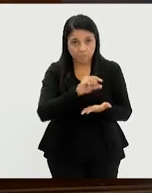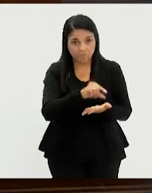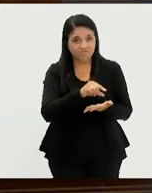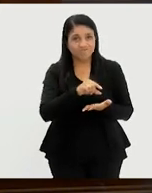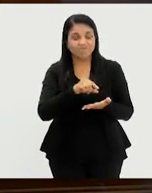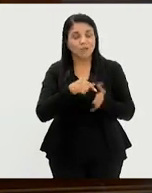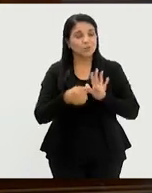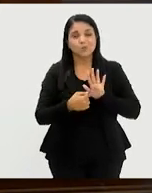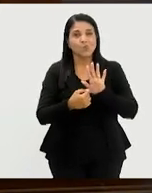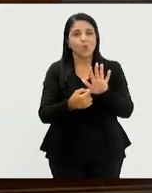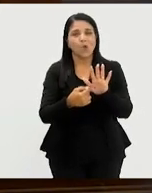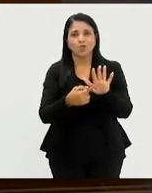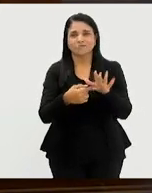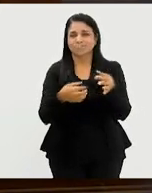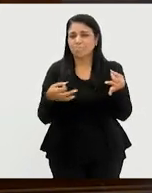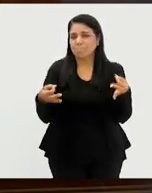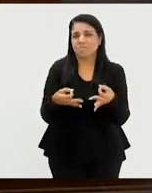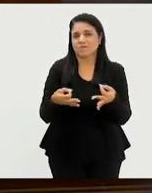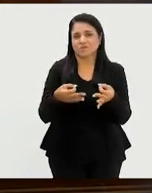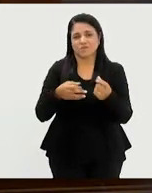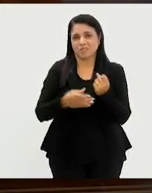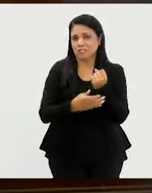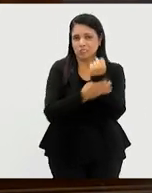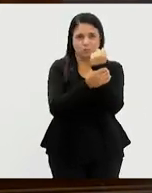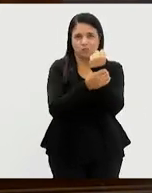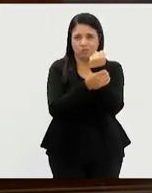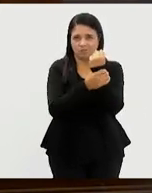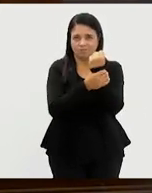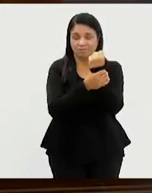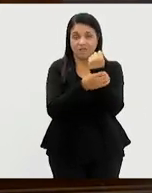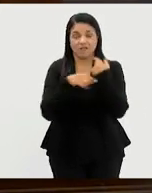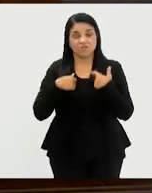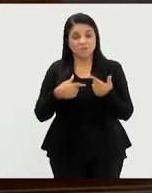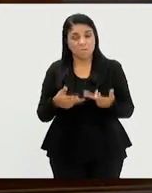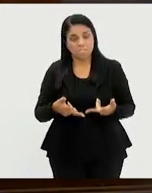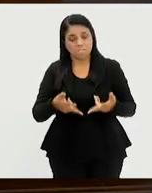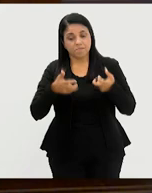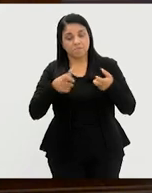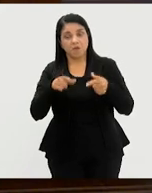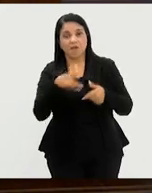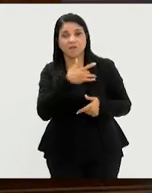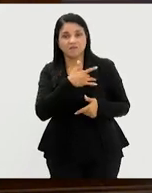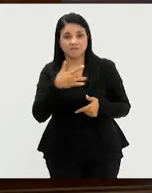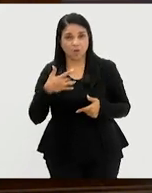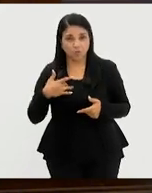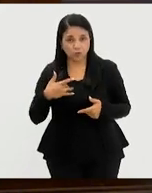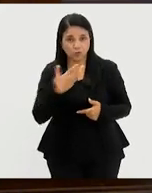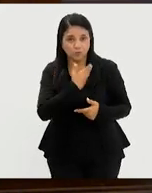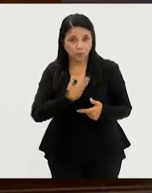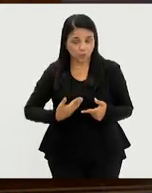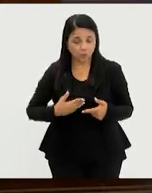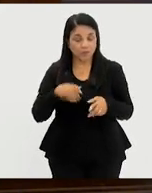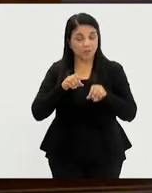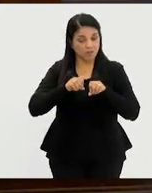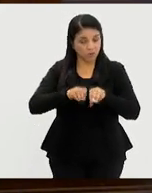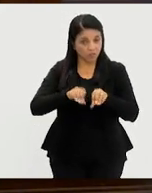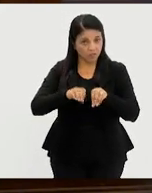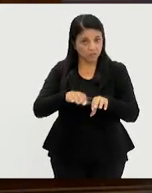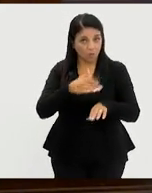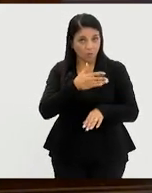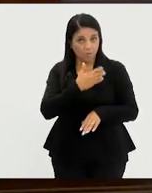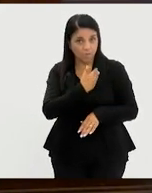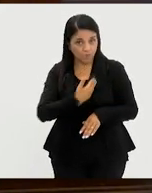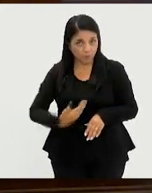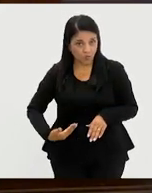eficaz pelo contrário quando a gente vê a saúde pública e a educação pública do Estado do Rio de Janeiro